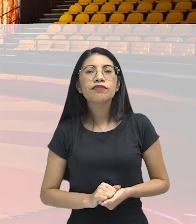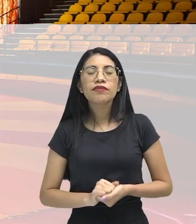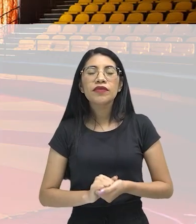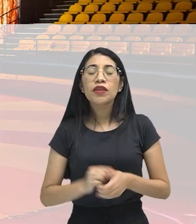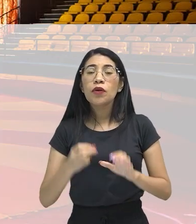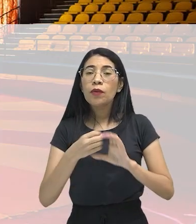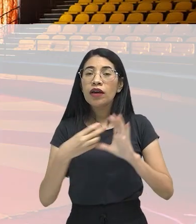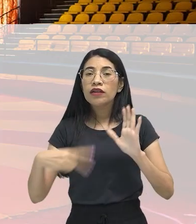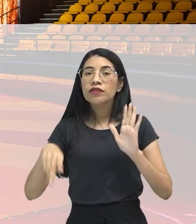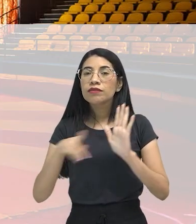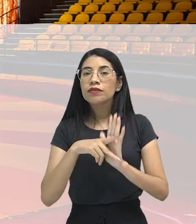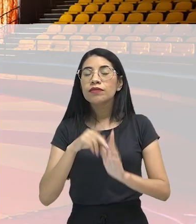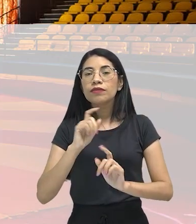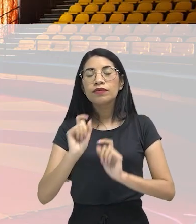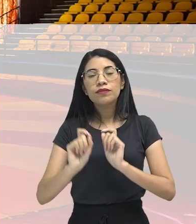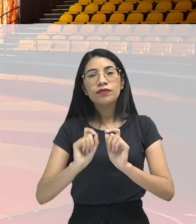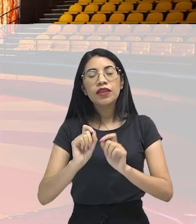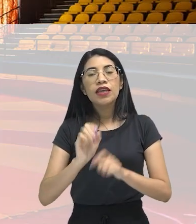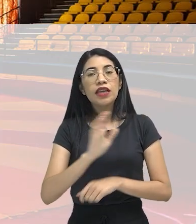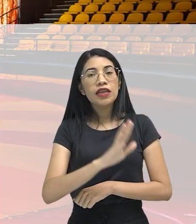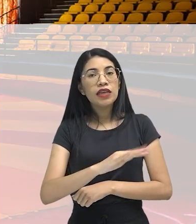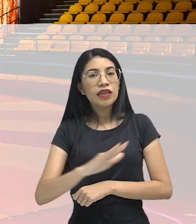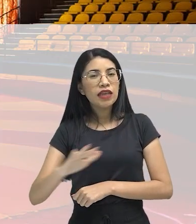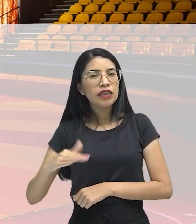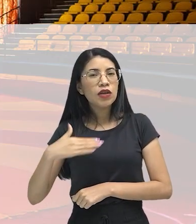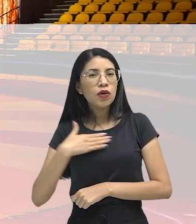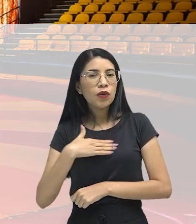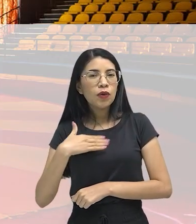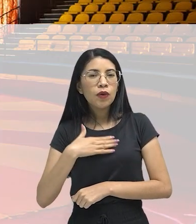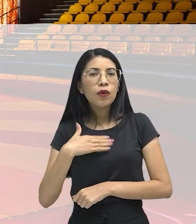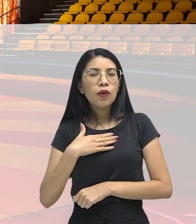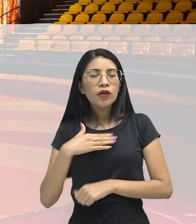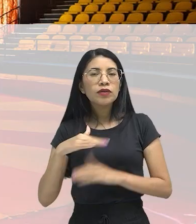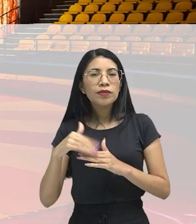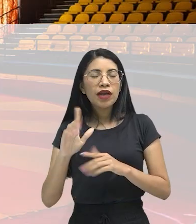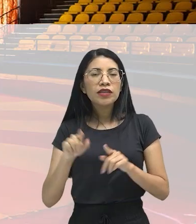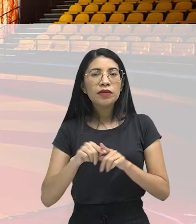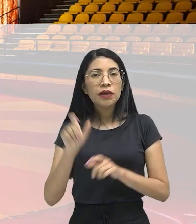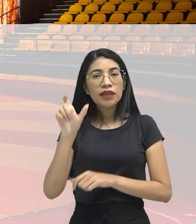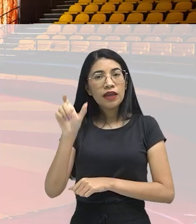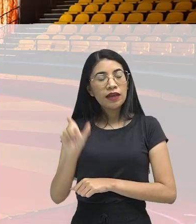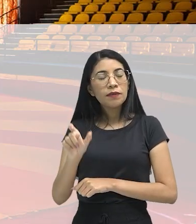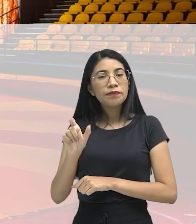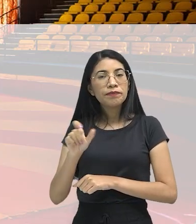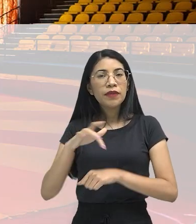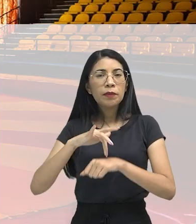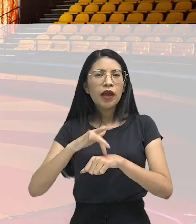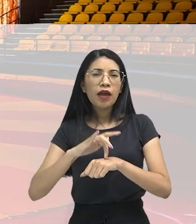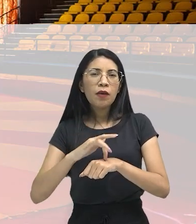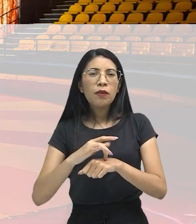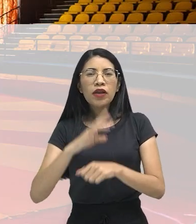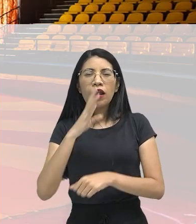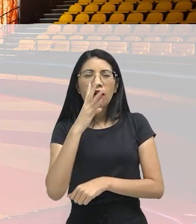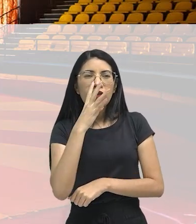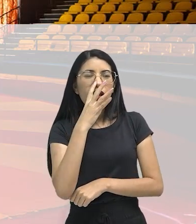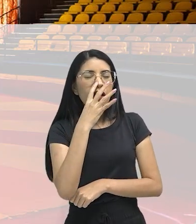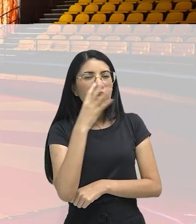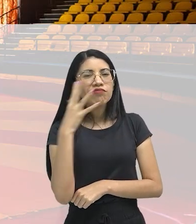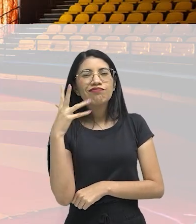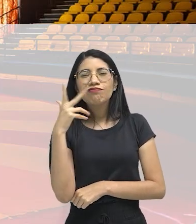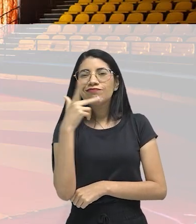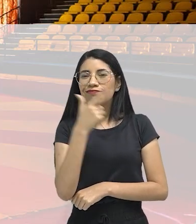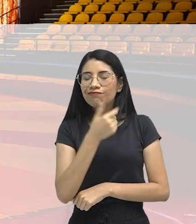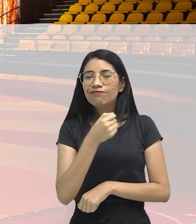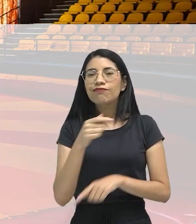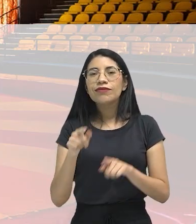bem característico, né, que as crianças gostem bastante dessa profissional. Por quê? Porque ela enche os nossos olhos com a sua